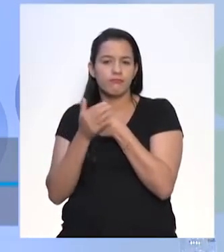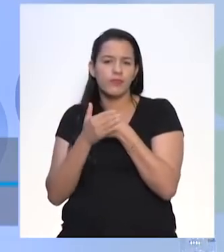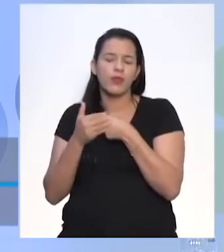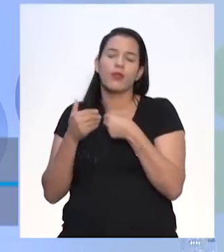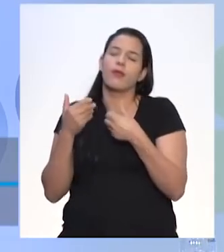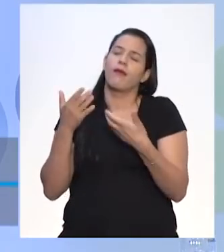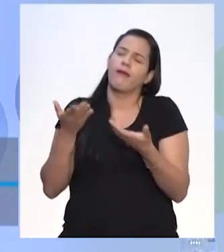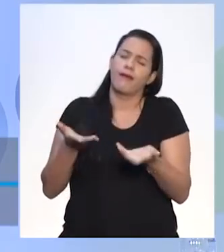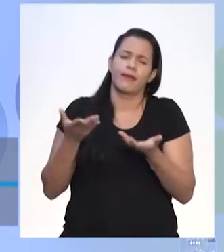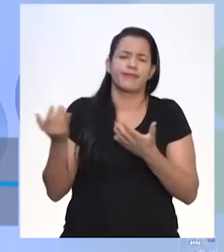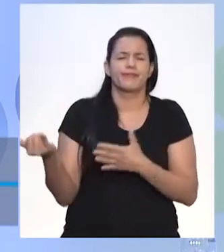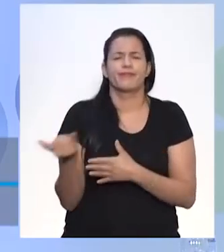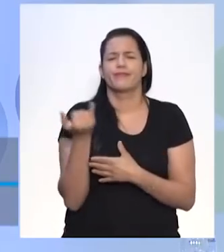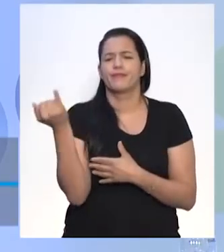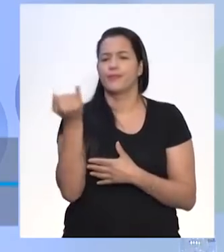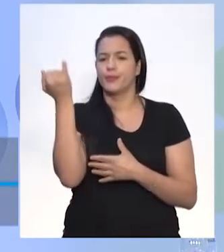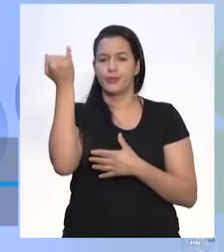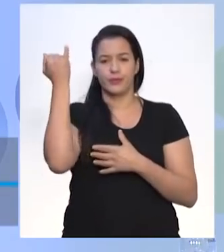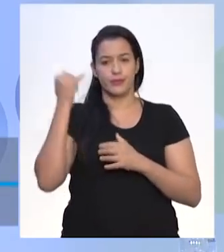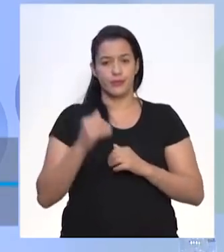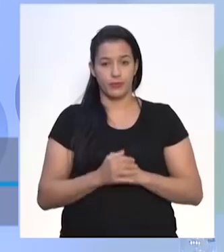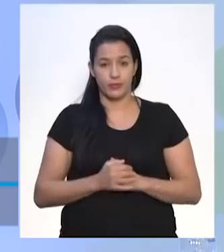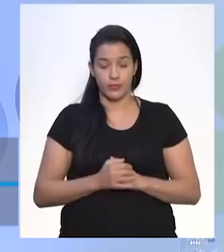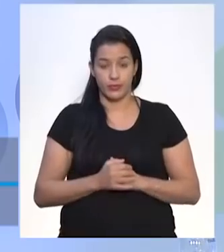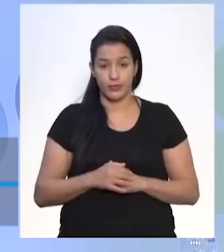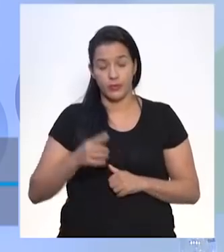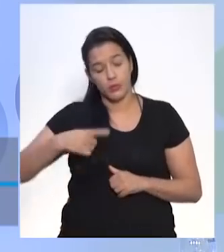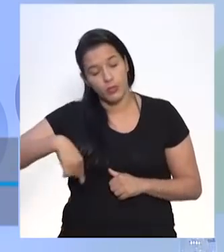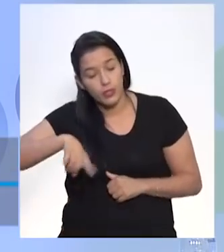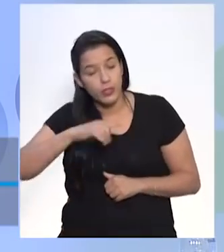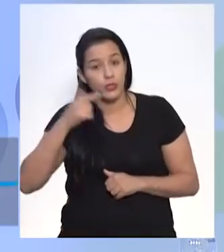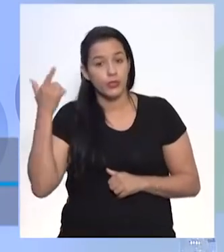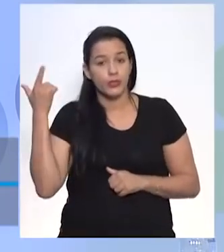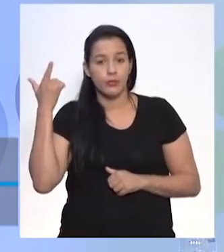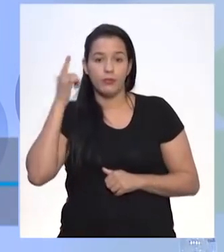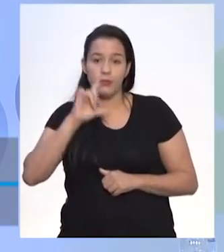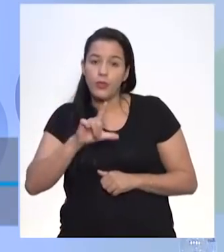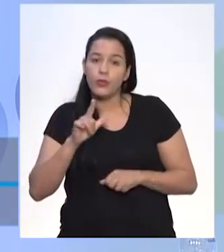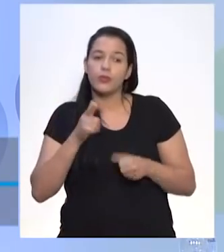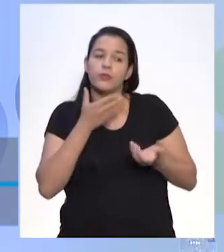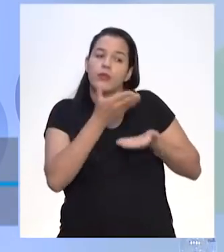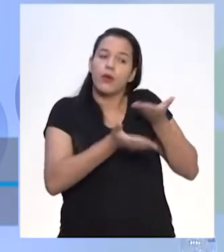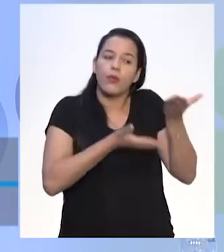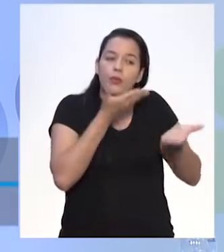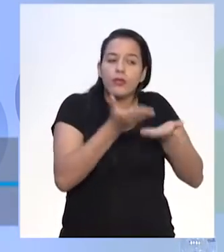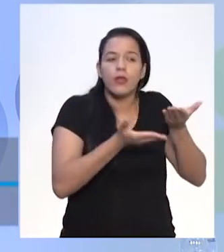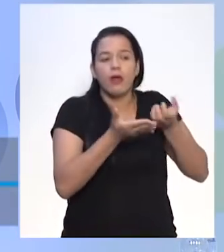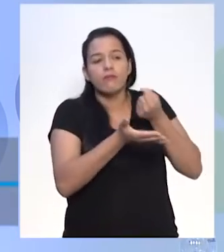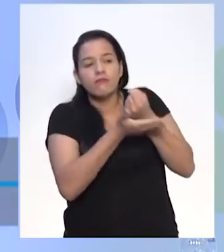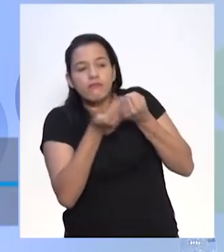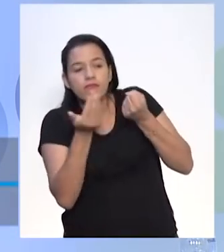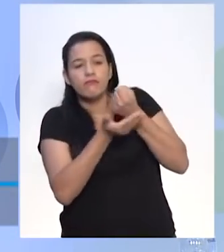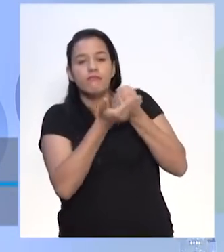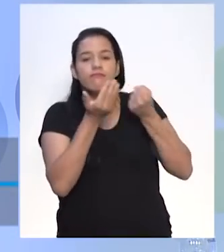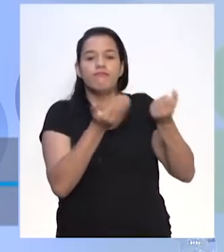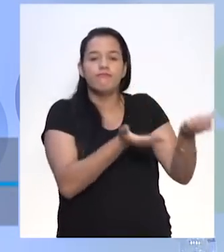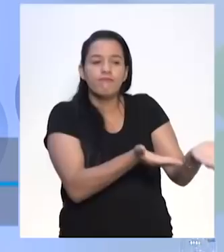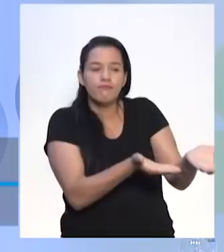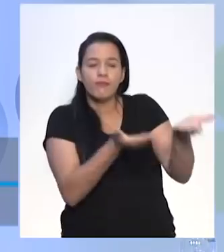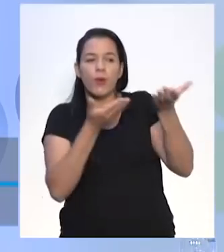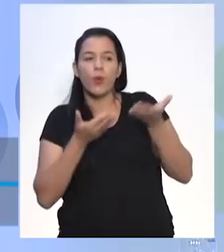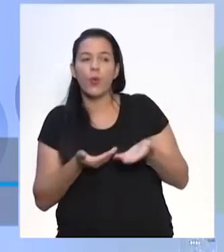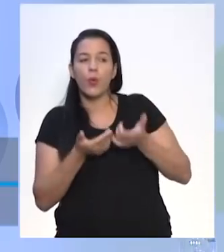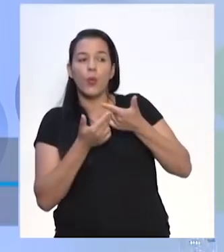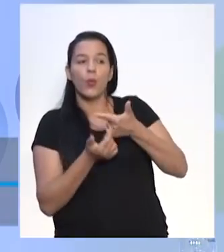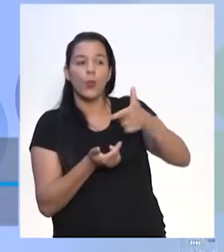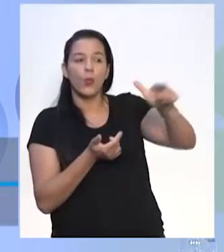é muito fundamental para que a gente consiga também cuidar, acolher e cultivar o